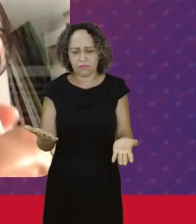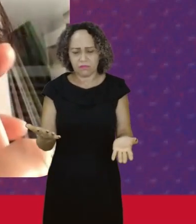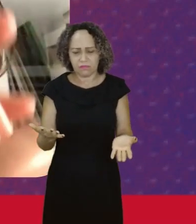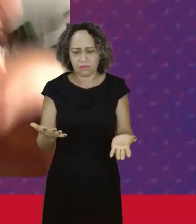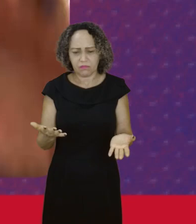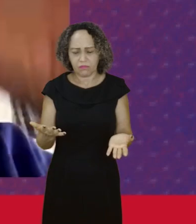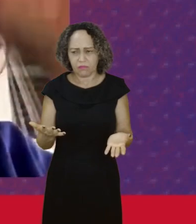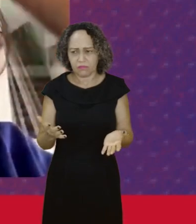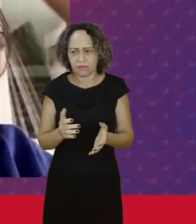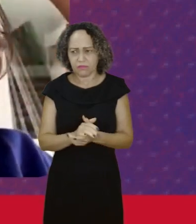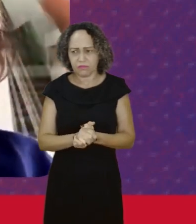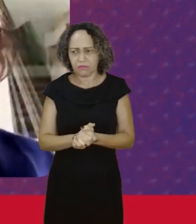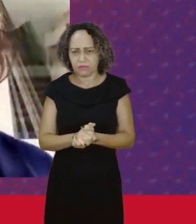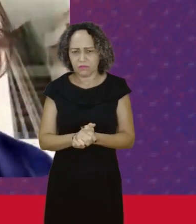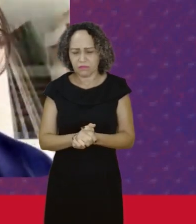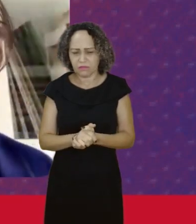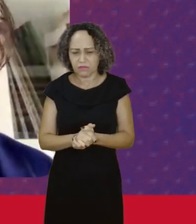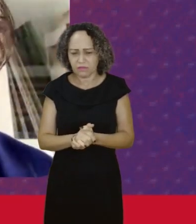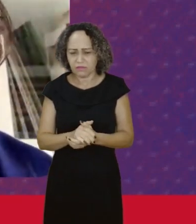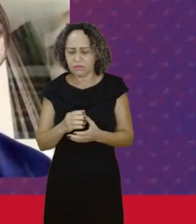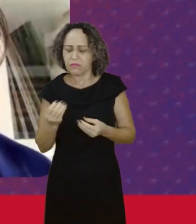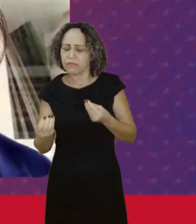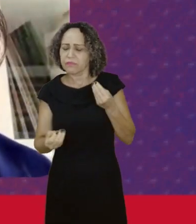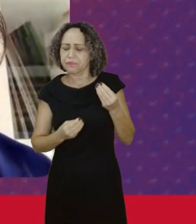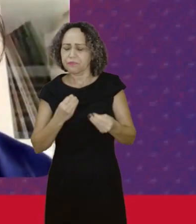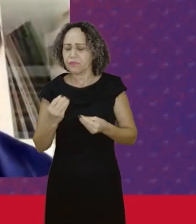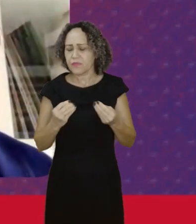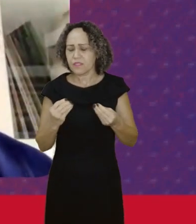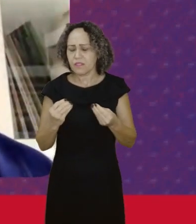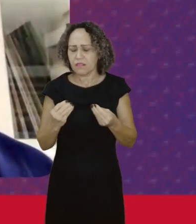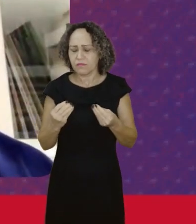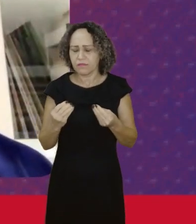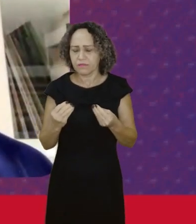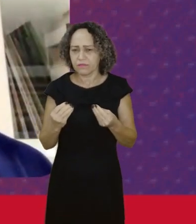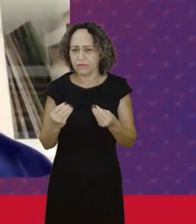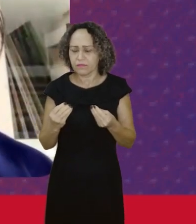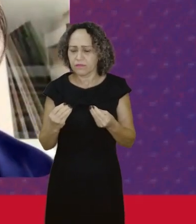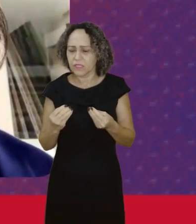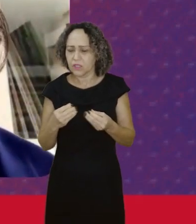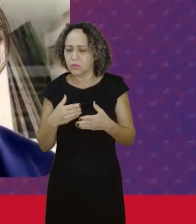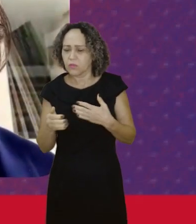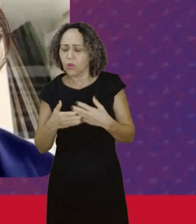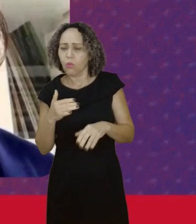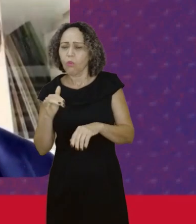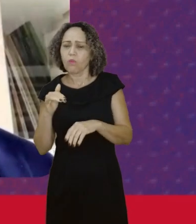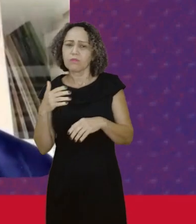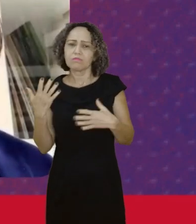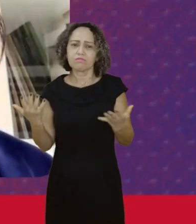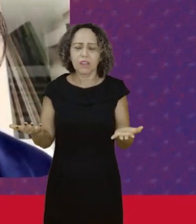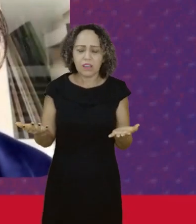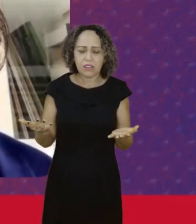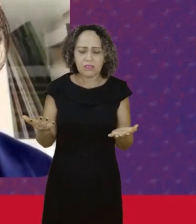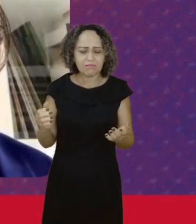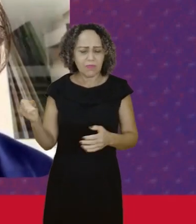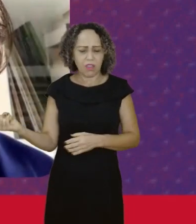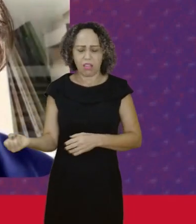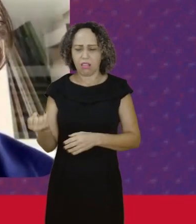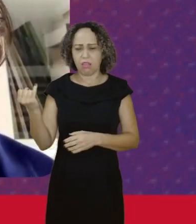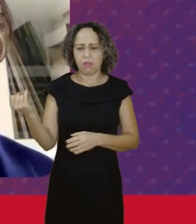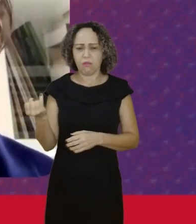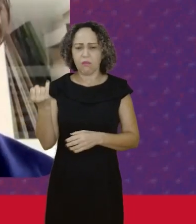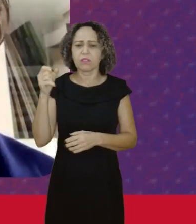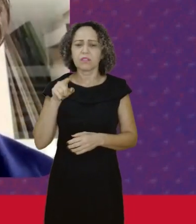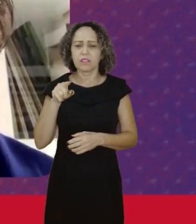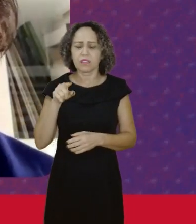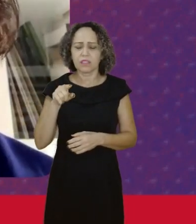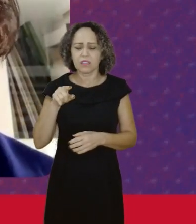da questão mais abrangente dos direitos humanos, que, de qualquer maneira, é fundamental para defender